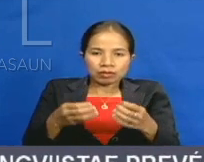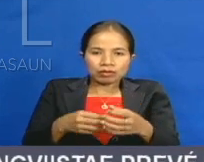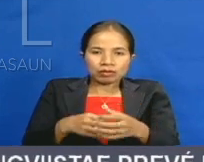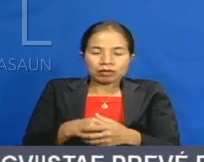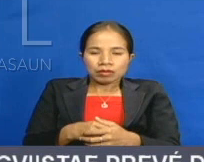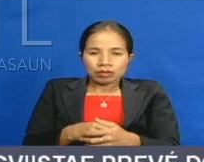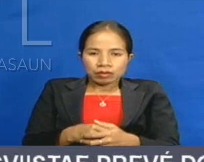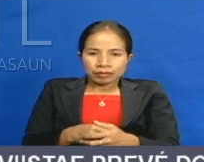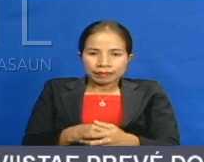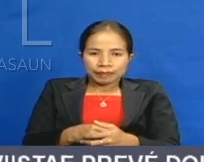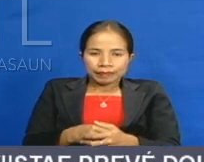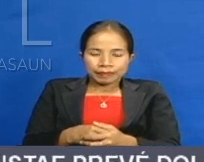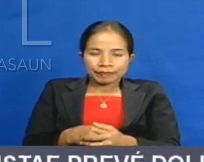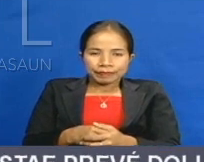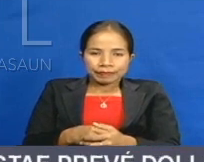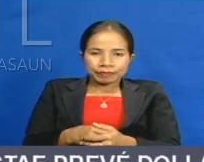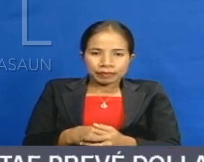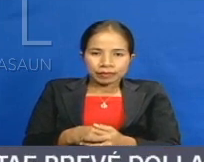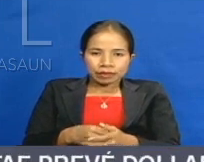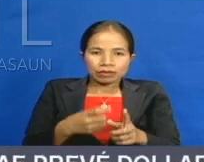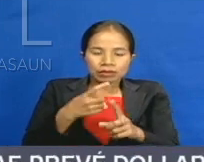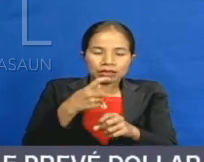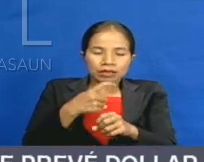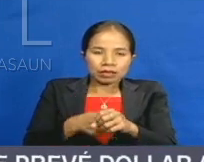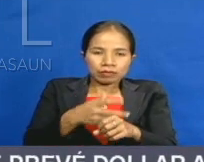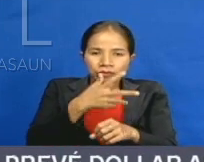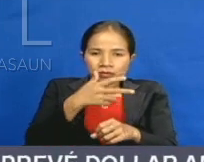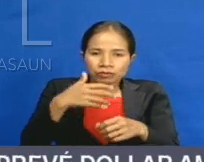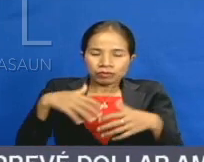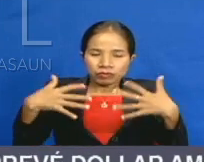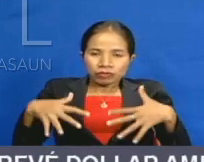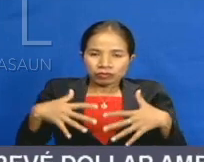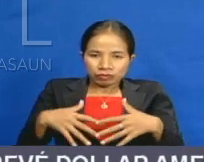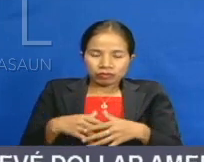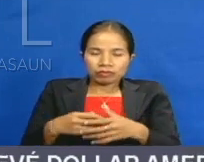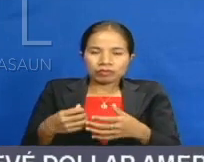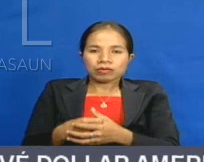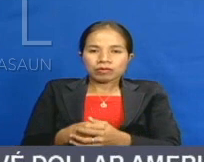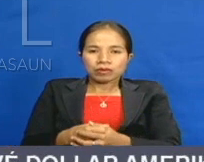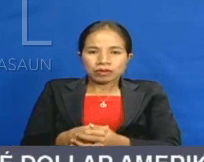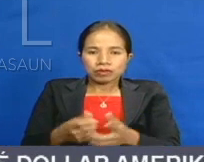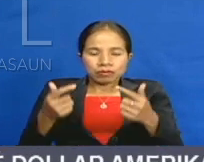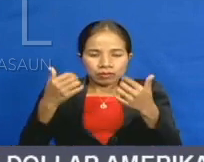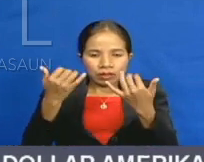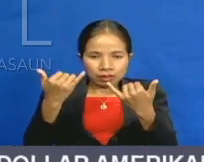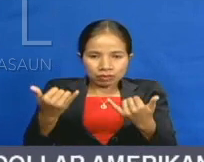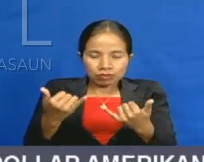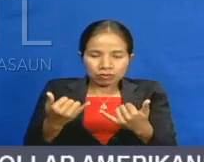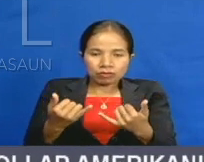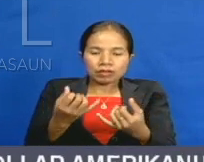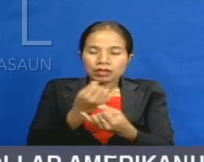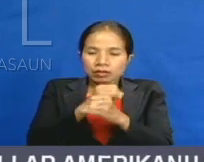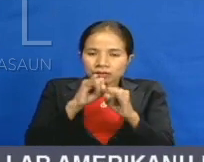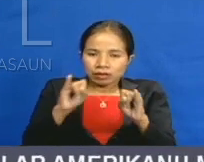no reconstrução do Luquide. O tempo colonial, li o período de invasão, notou uma fase de restauração,